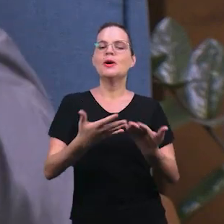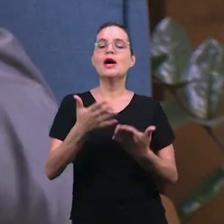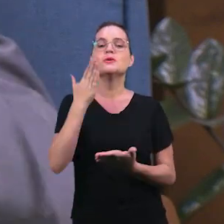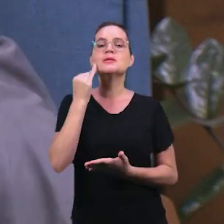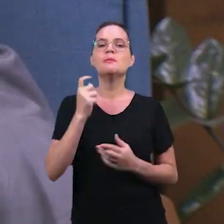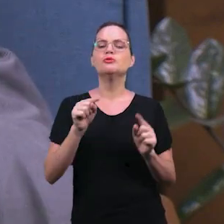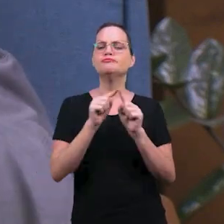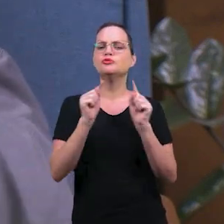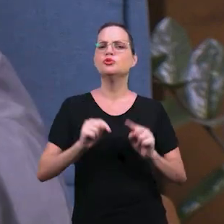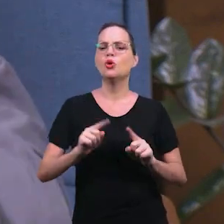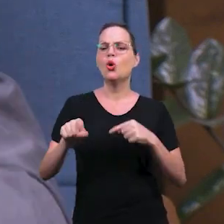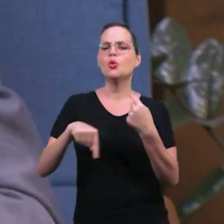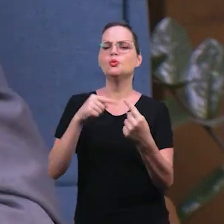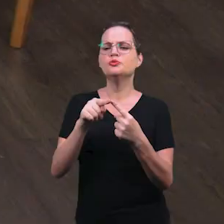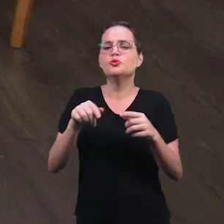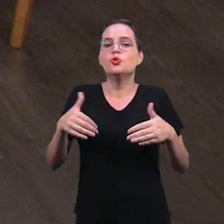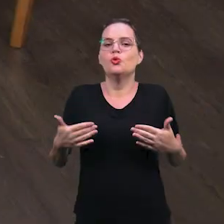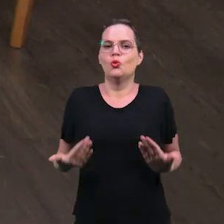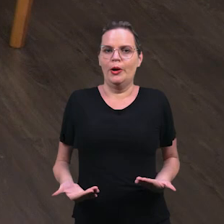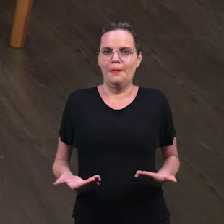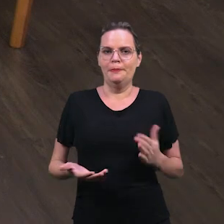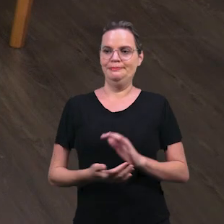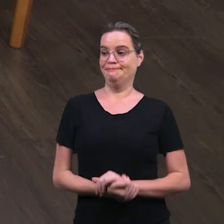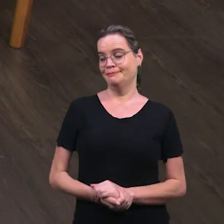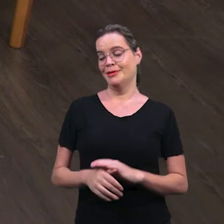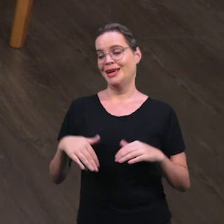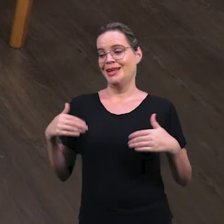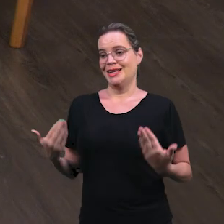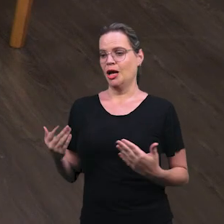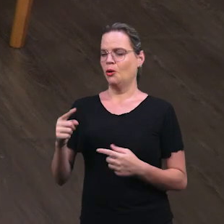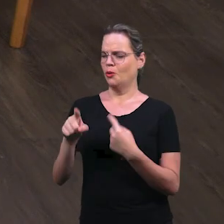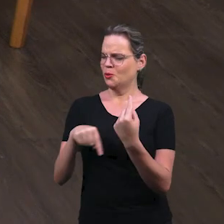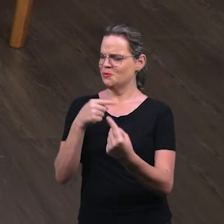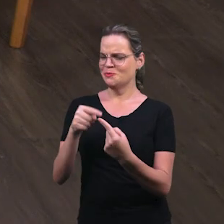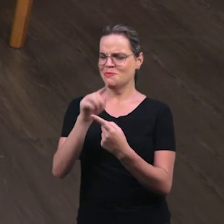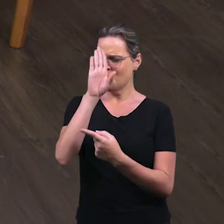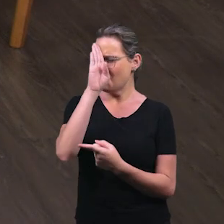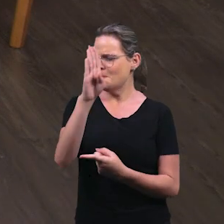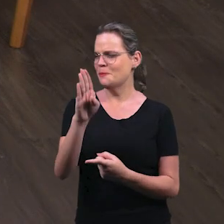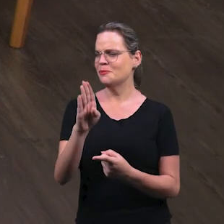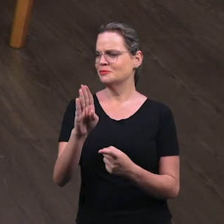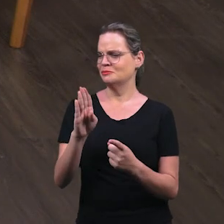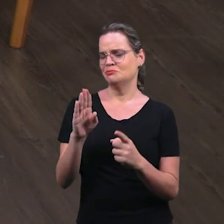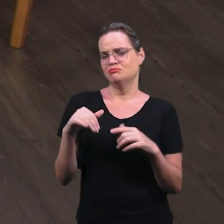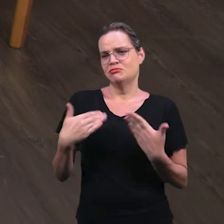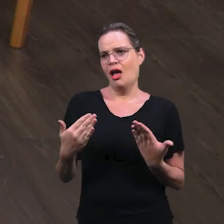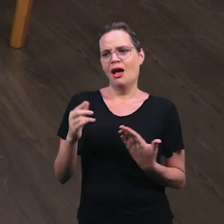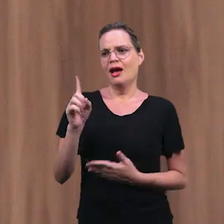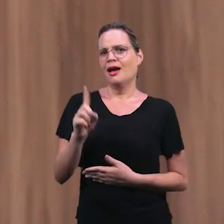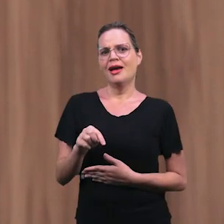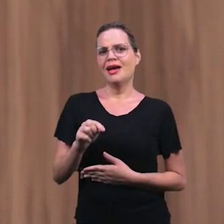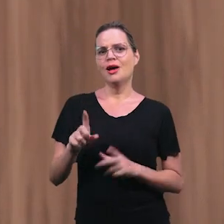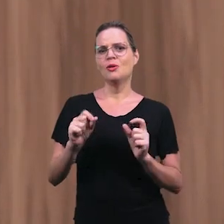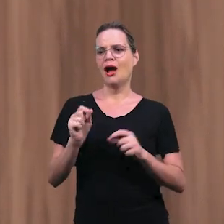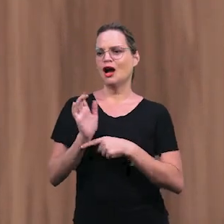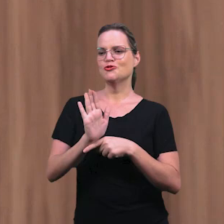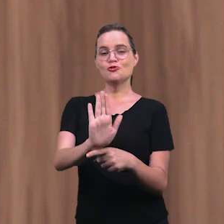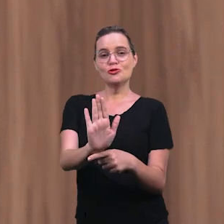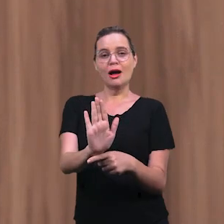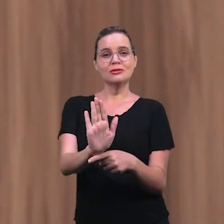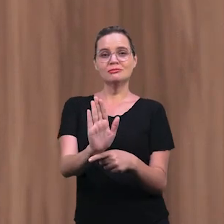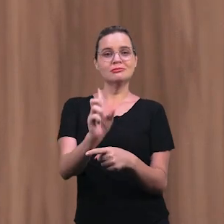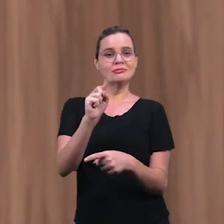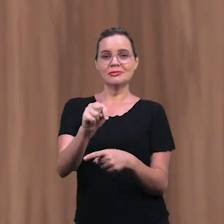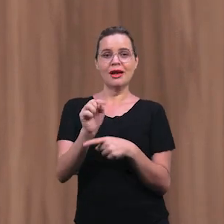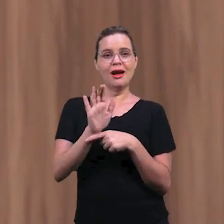seguinte, qual é o objetivo desse trabalho? Acho que o objetivo principal, se a gente pode destacar, é